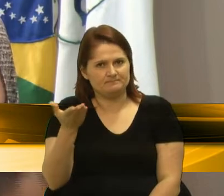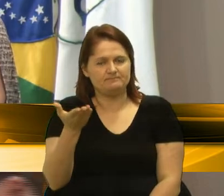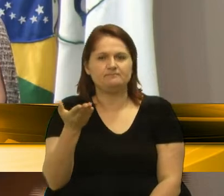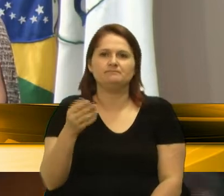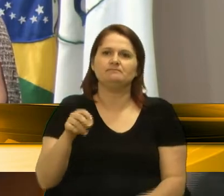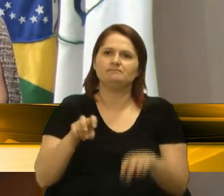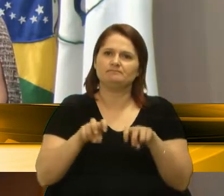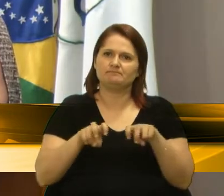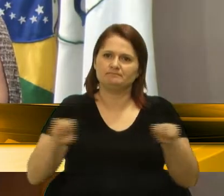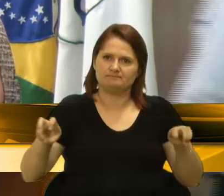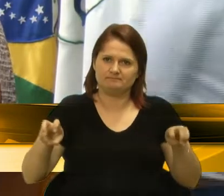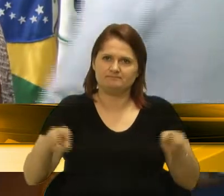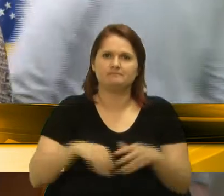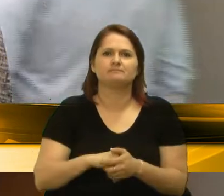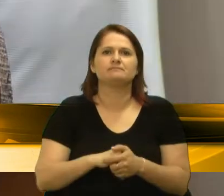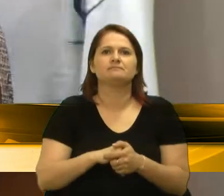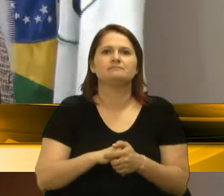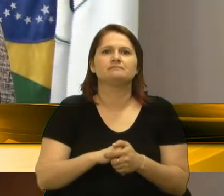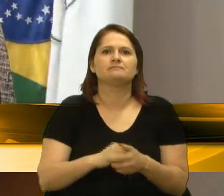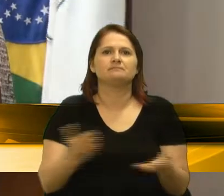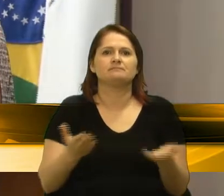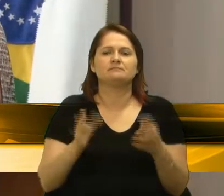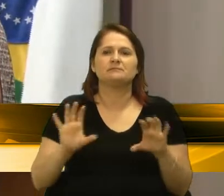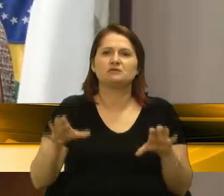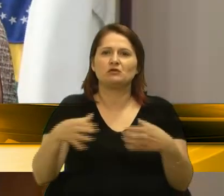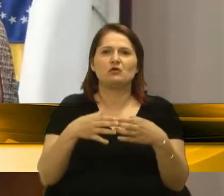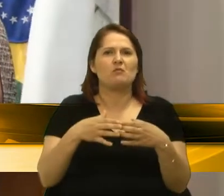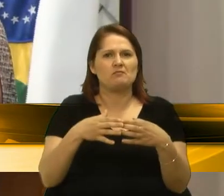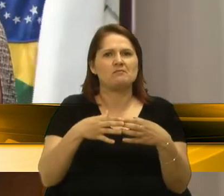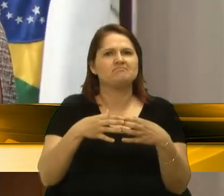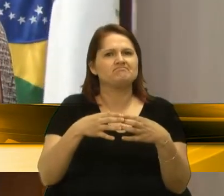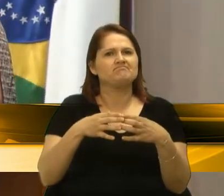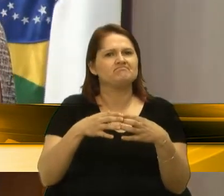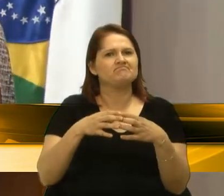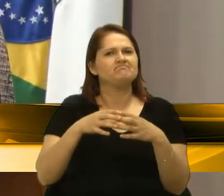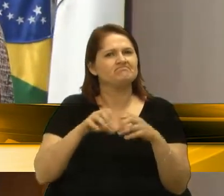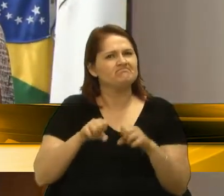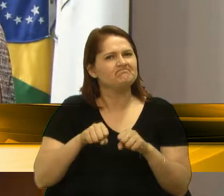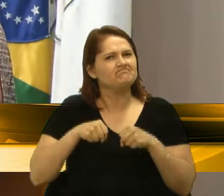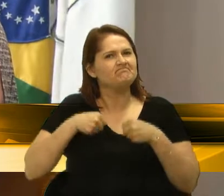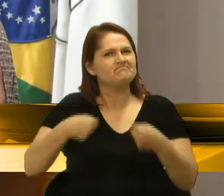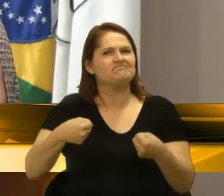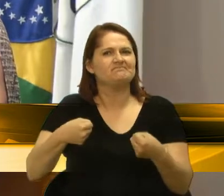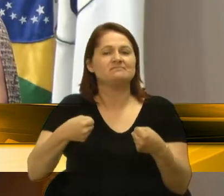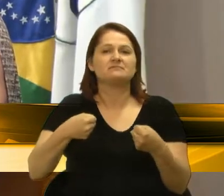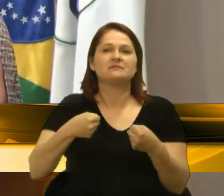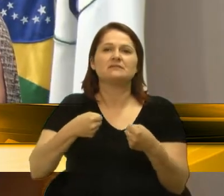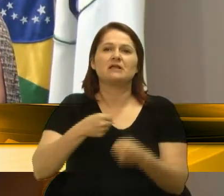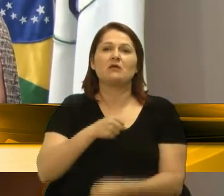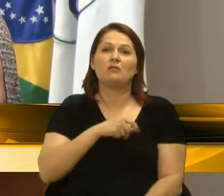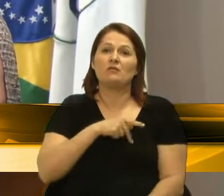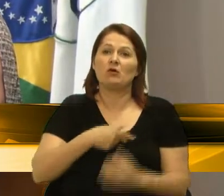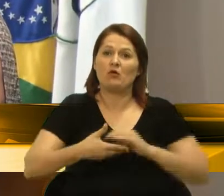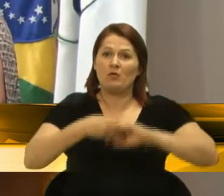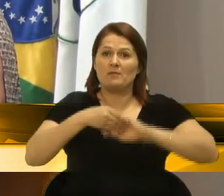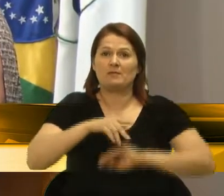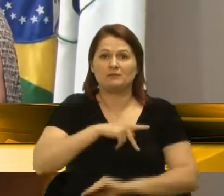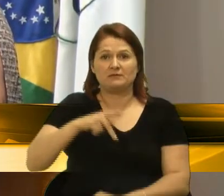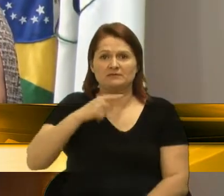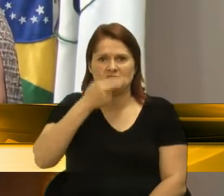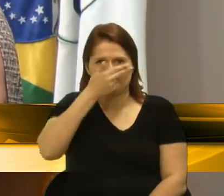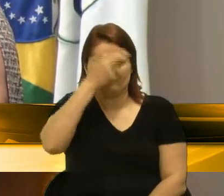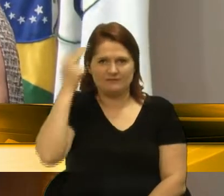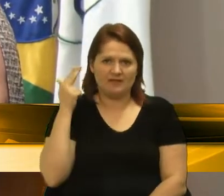dessa turma guerreira, né? Pessoa do presidente Flávio Cassino, então, cumprimento os demais vereadores da mesa, os